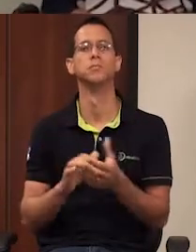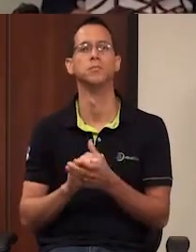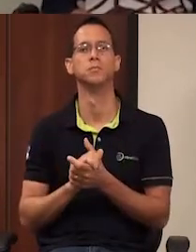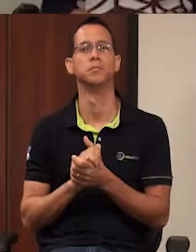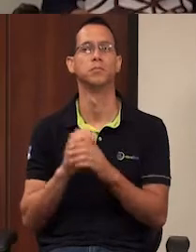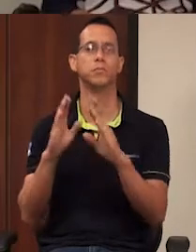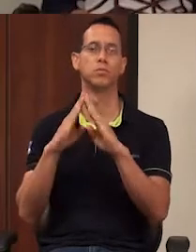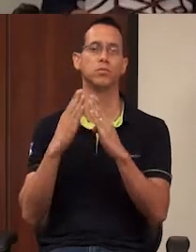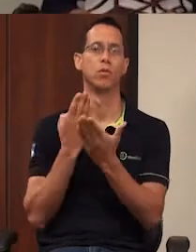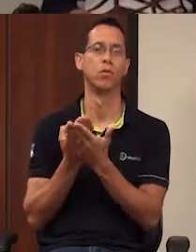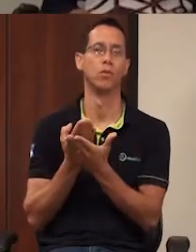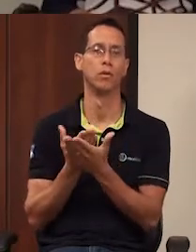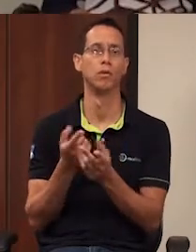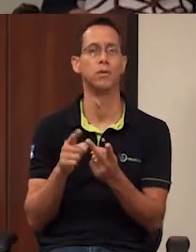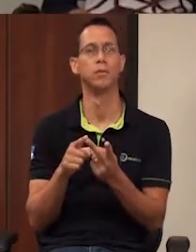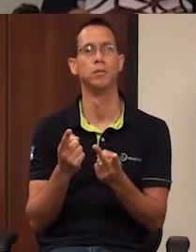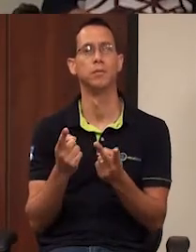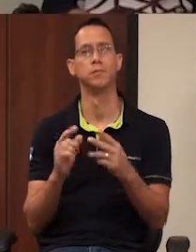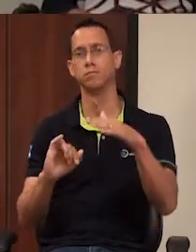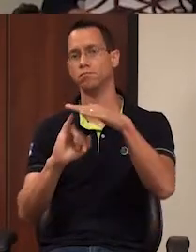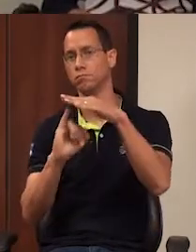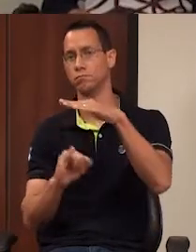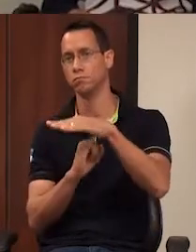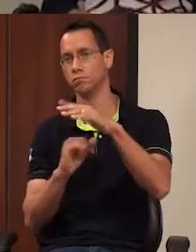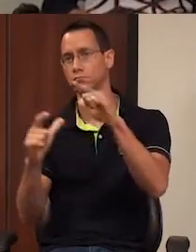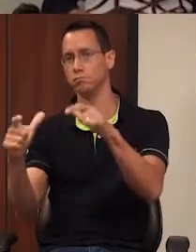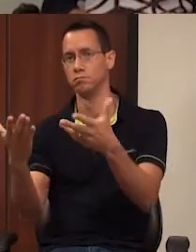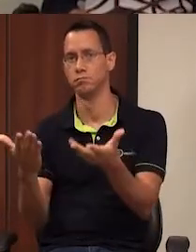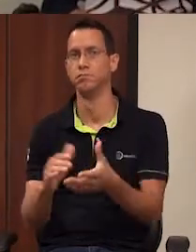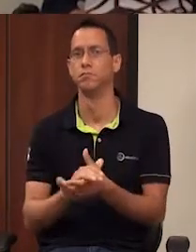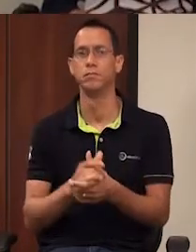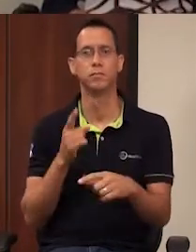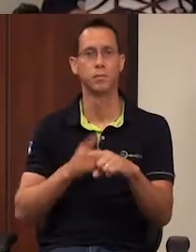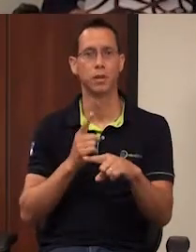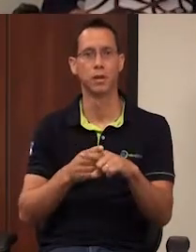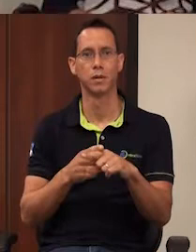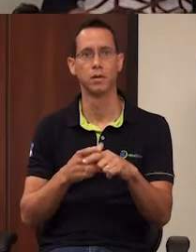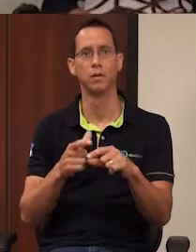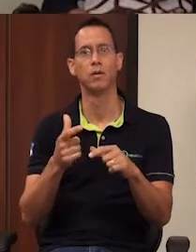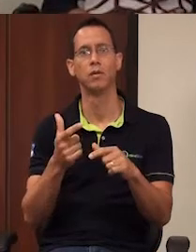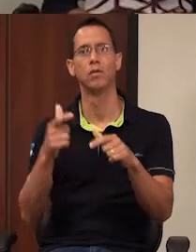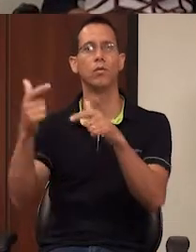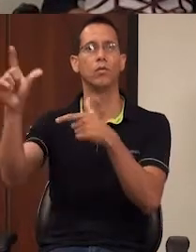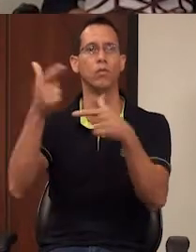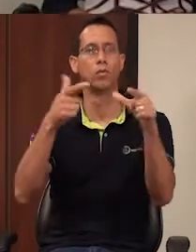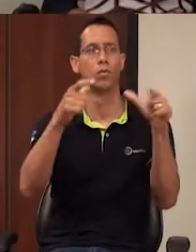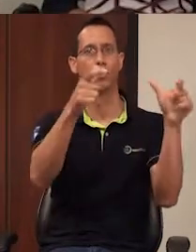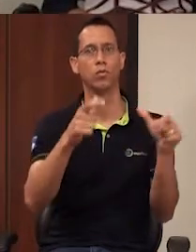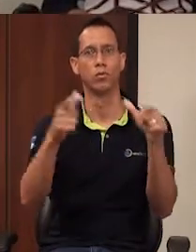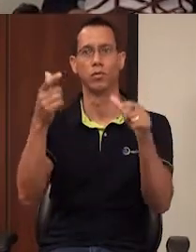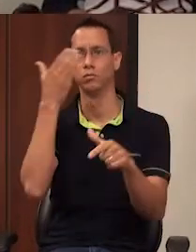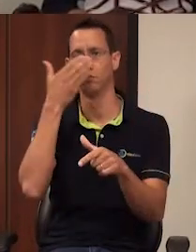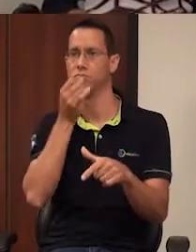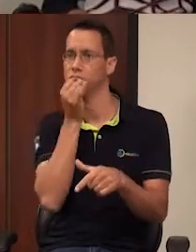Na escola, na instituição. Por quê? Porque eles não estão nos outros lugares, não estão no prostíbulo,